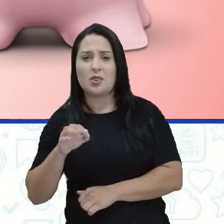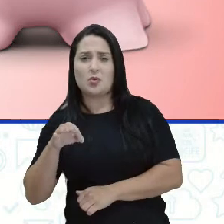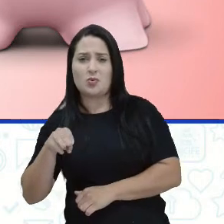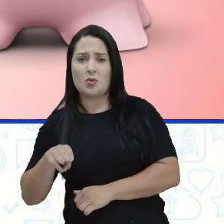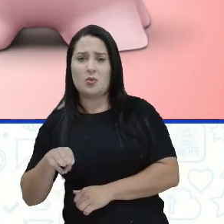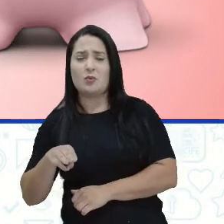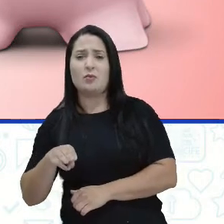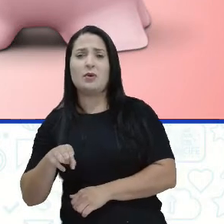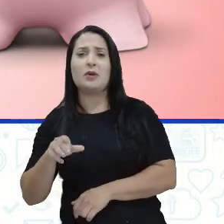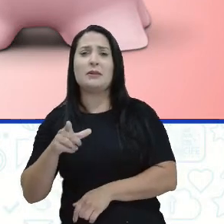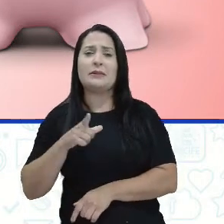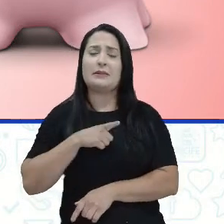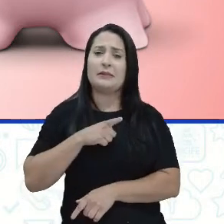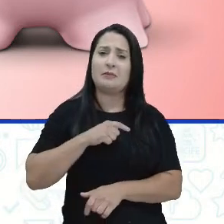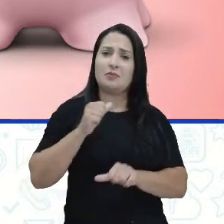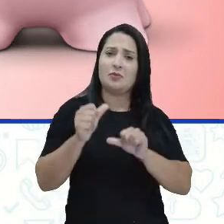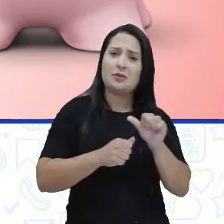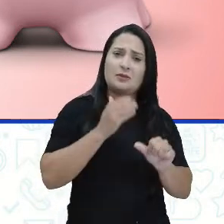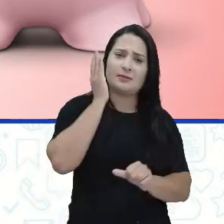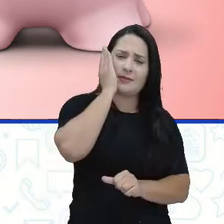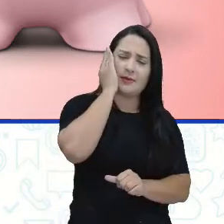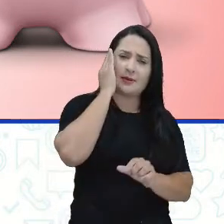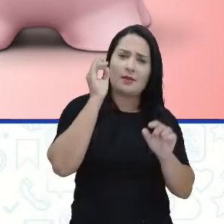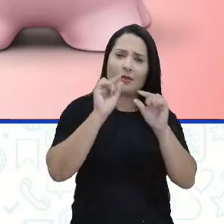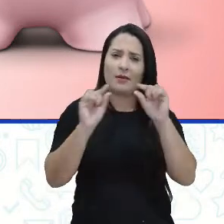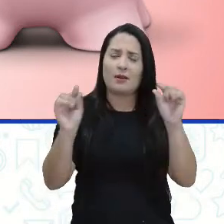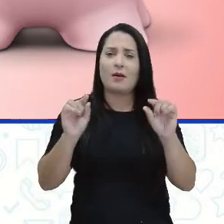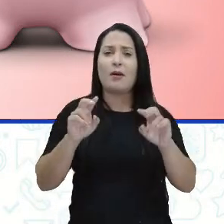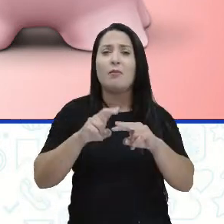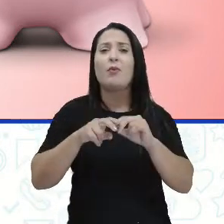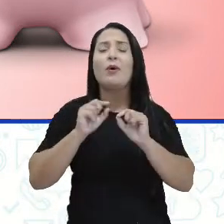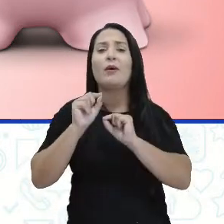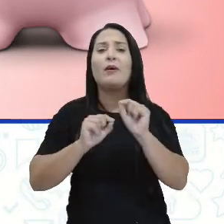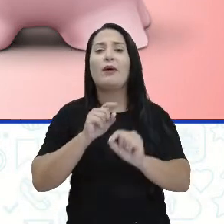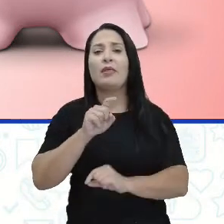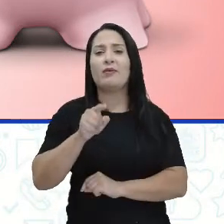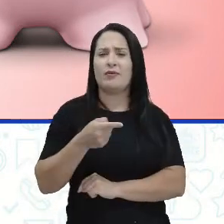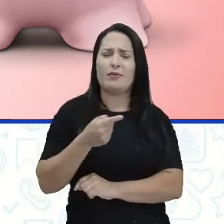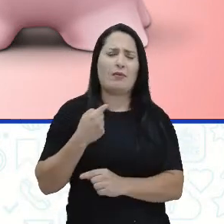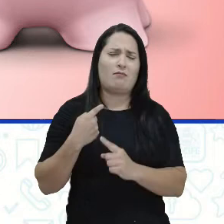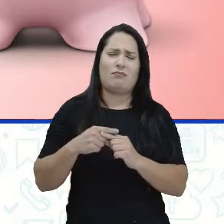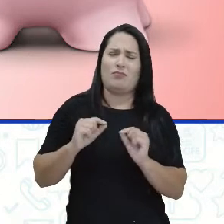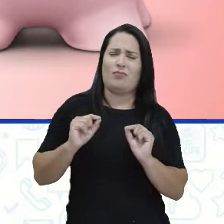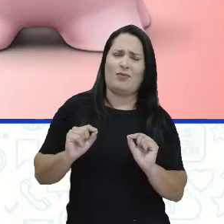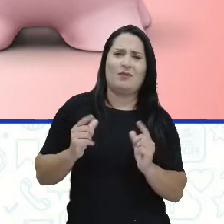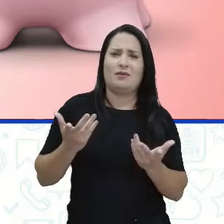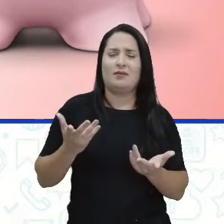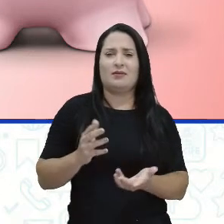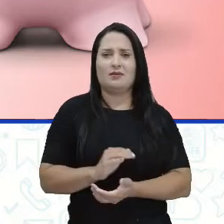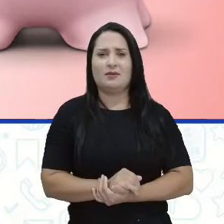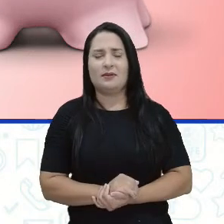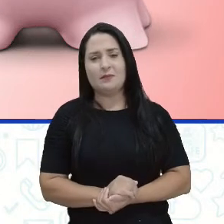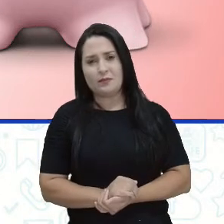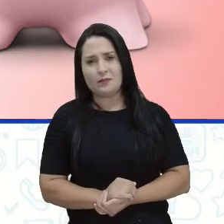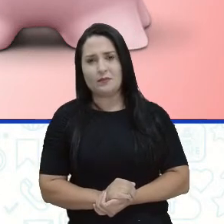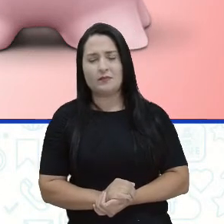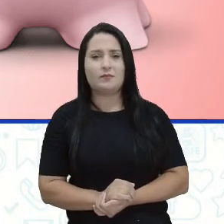mudança de compreensão da oração por causa da vírgula. Aí vocês vão dizer, como, Camille? Por quê?